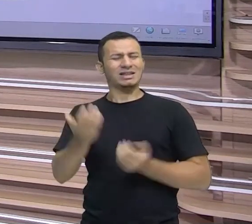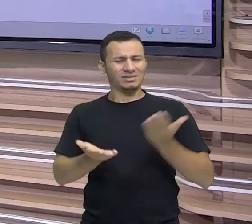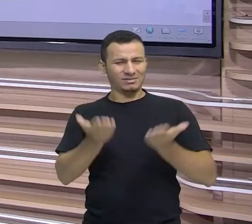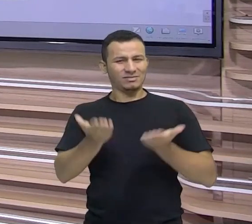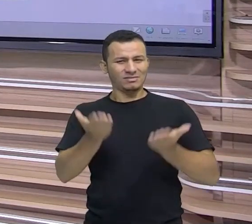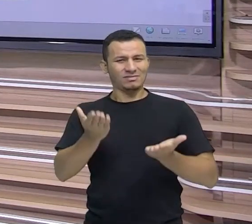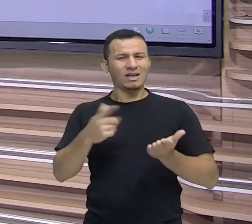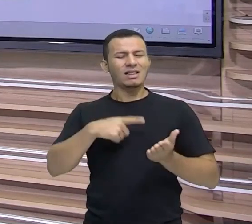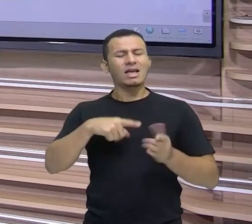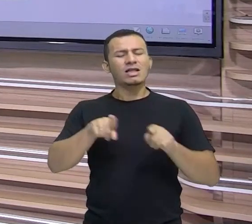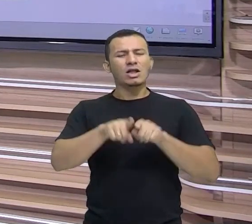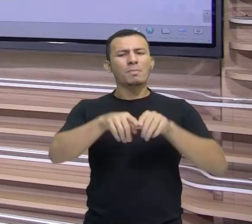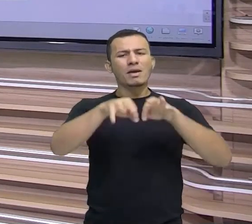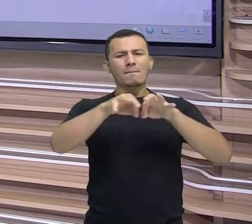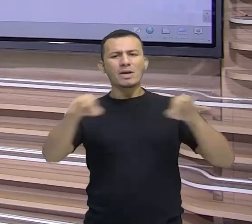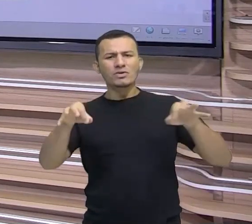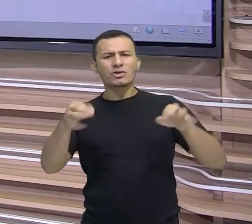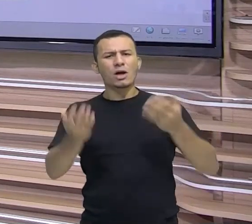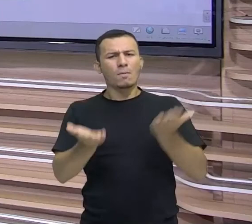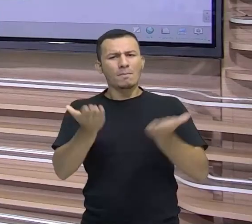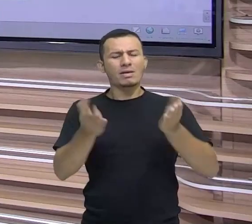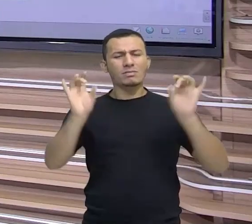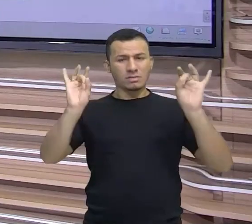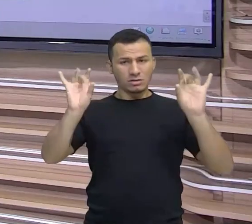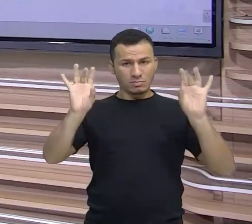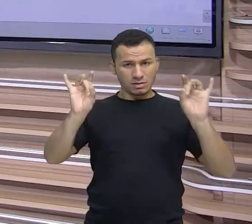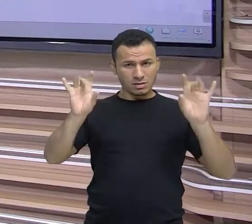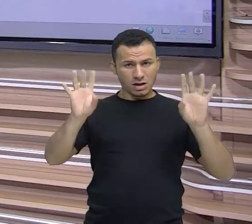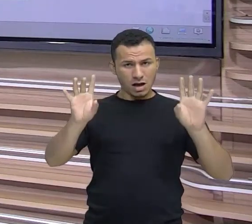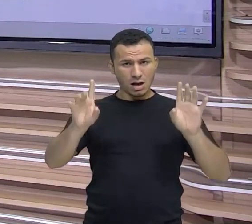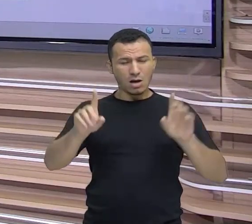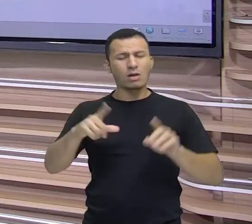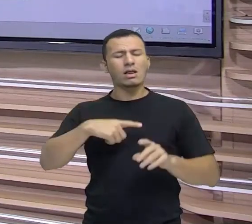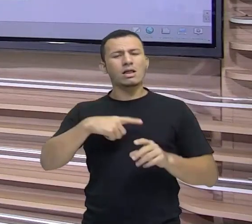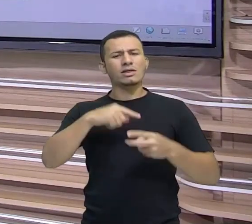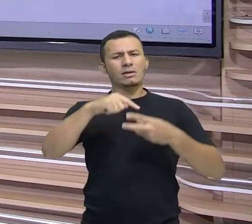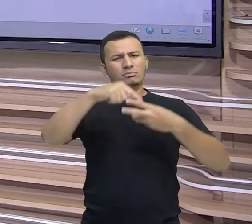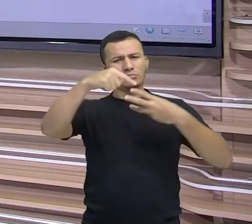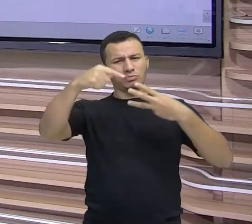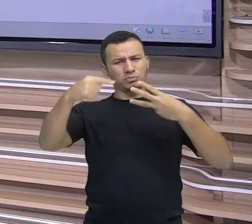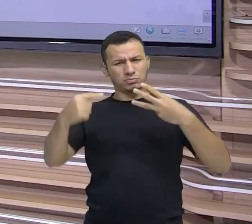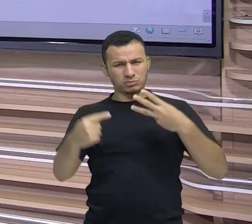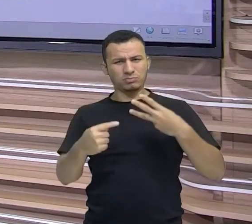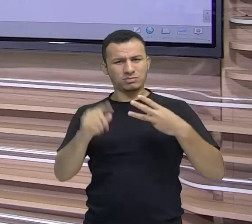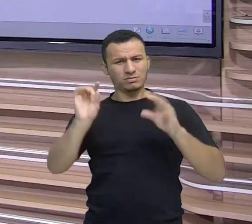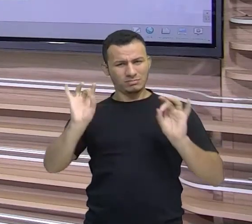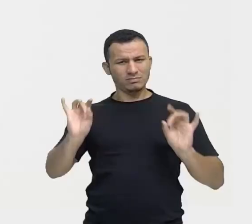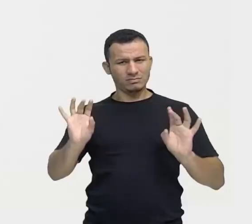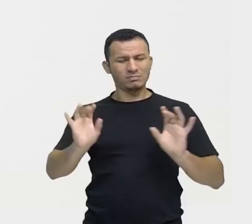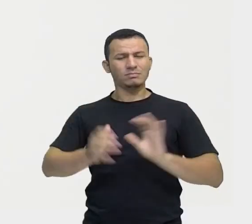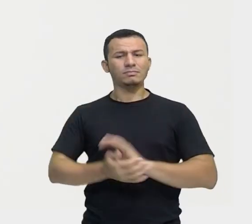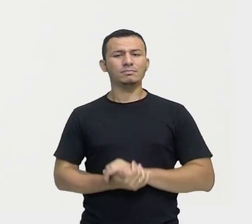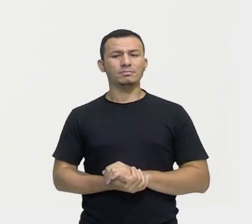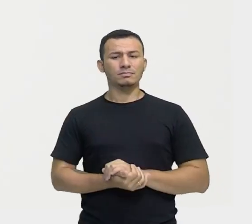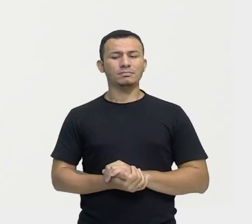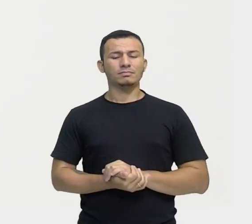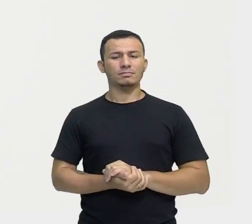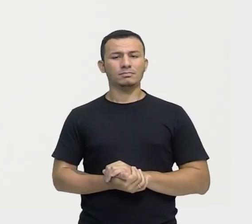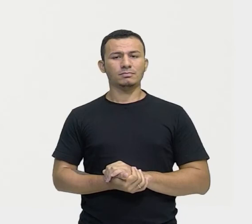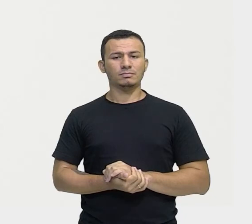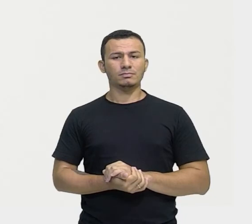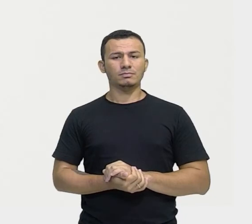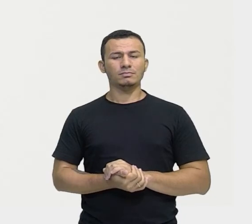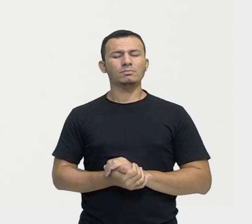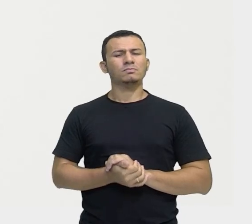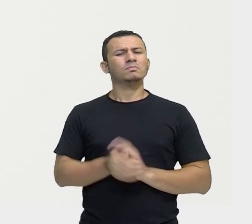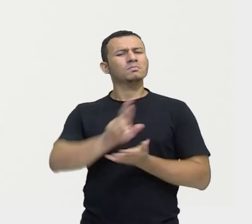aí que existem medidas especiais, como a tonelada, o arroba, o quilate. De olho na tela. Em